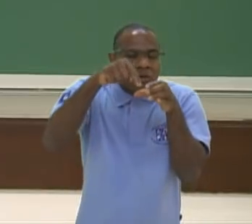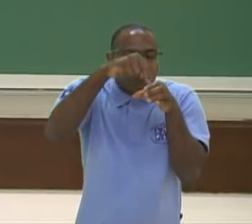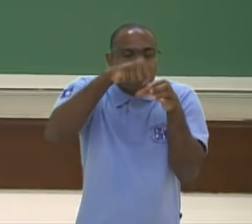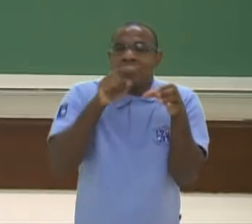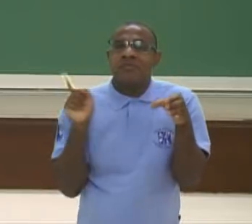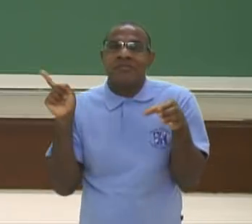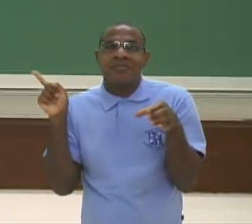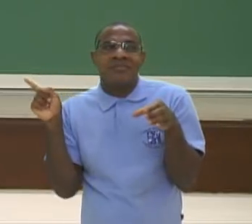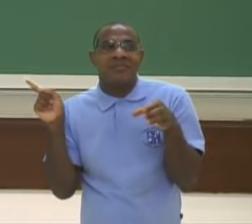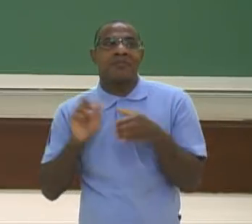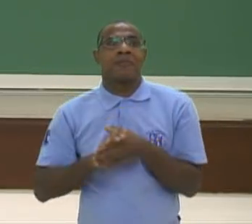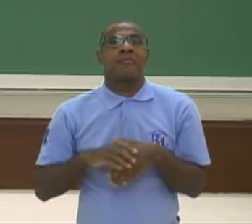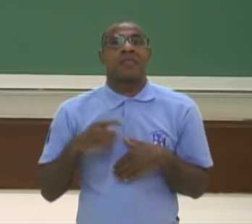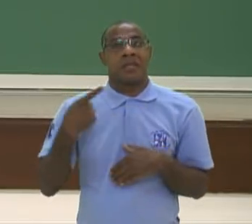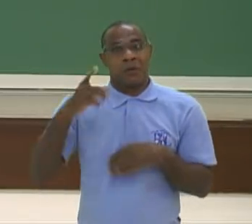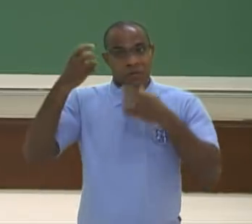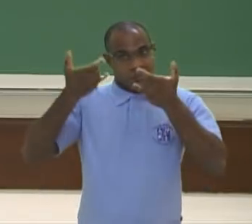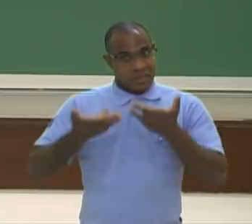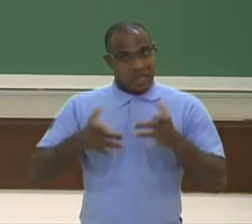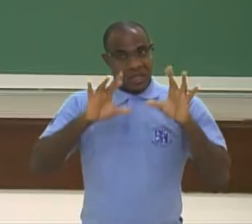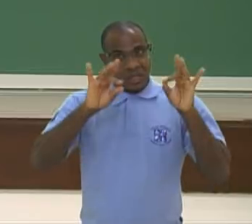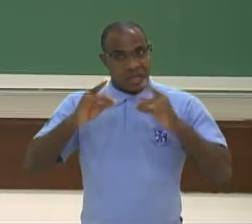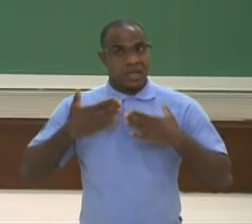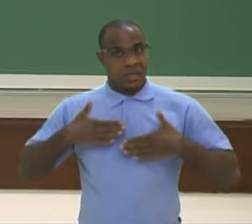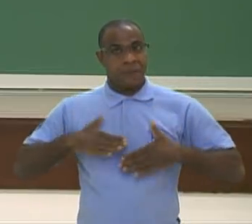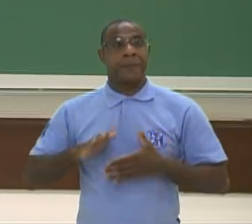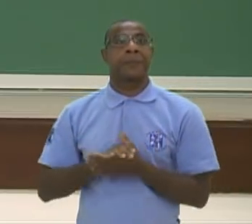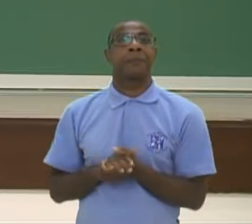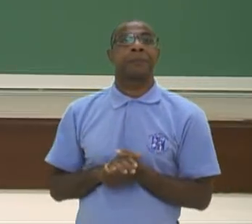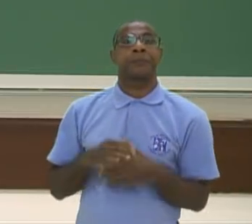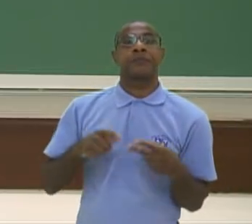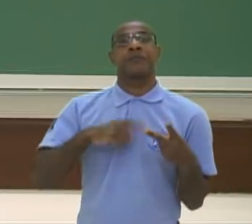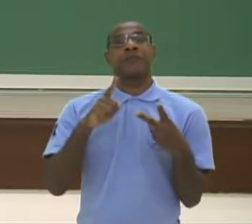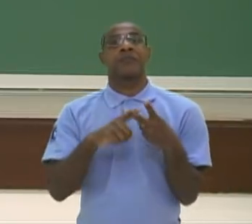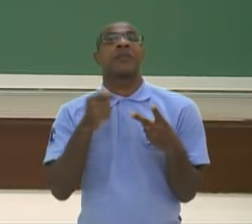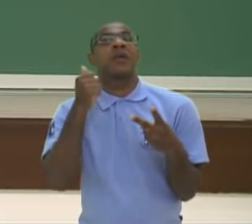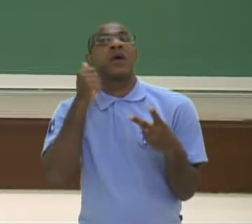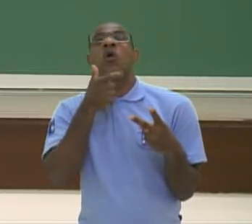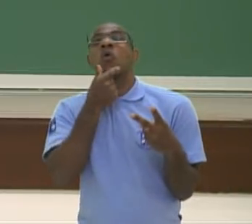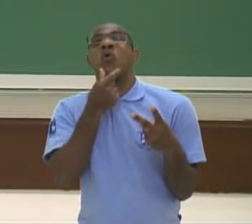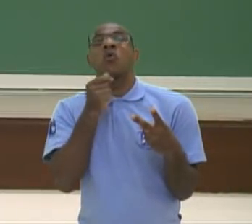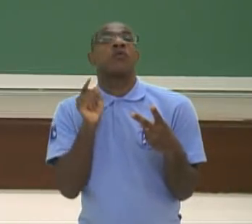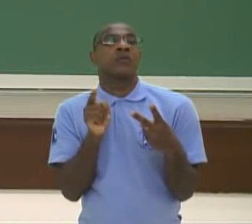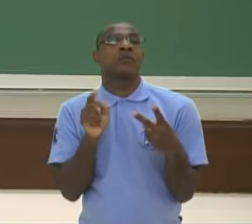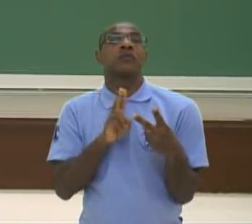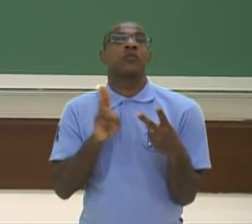calma. A parte que tem as estruturas masculinas, a gente vai chamar de